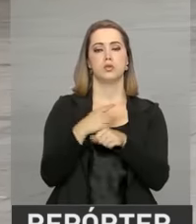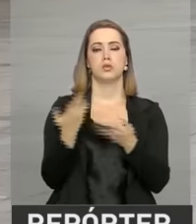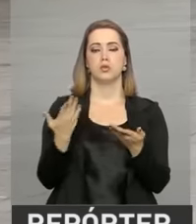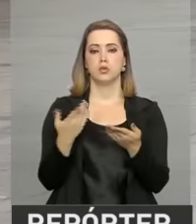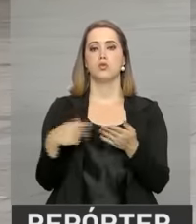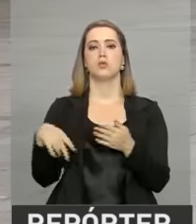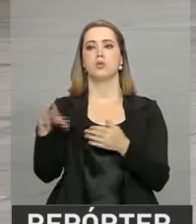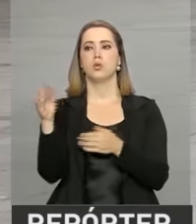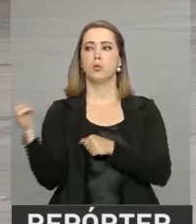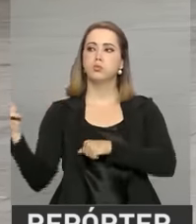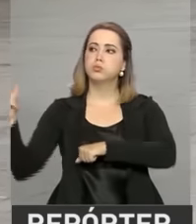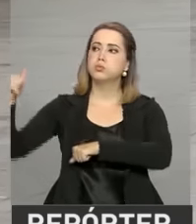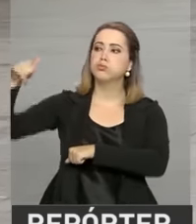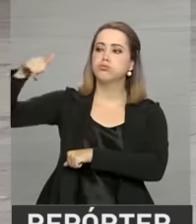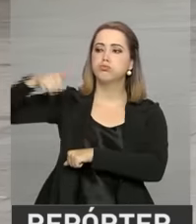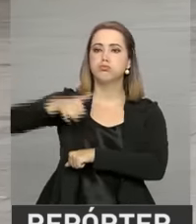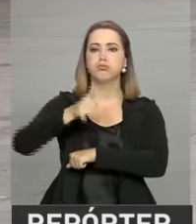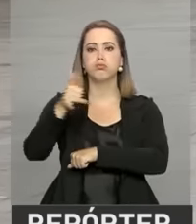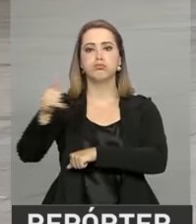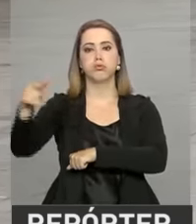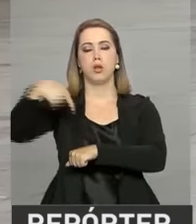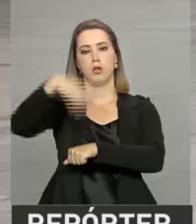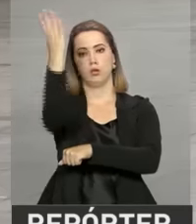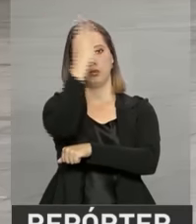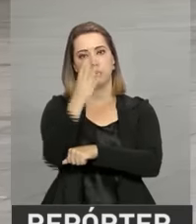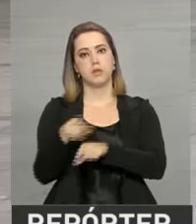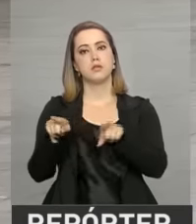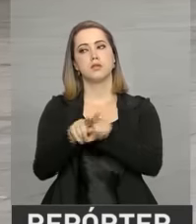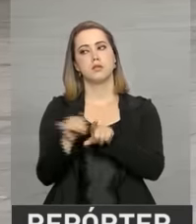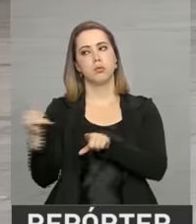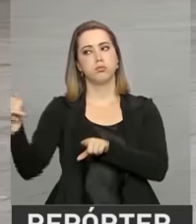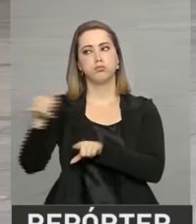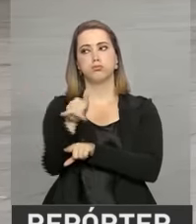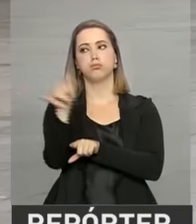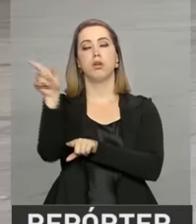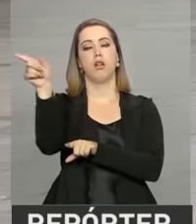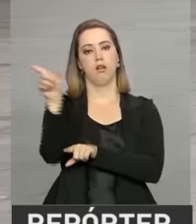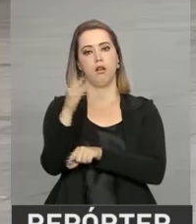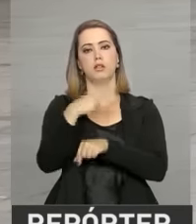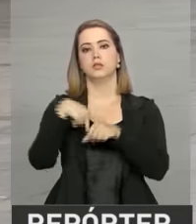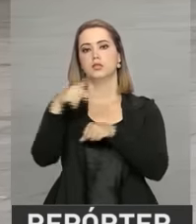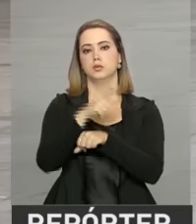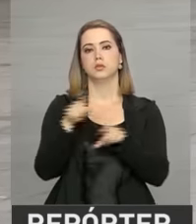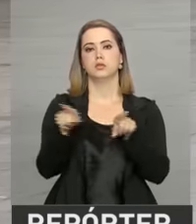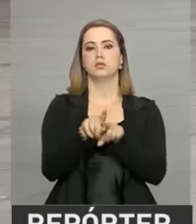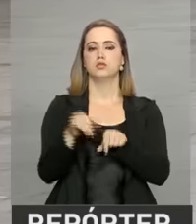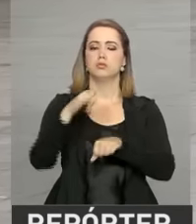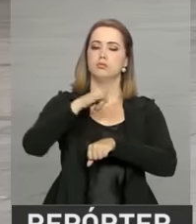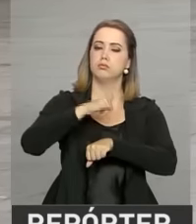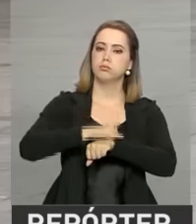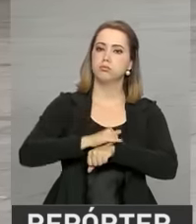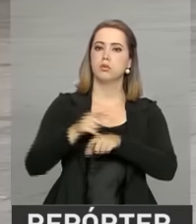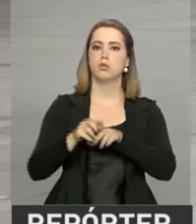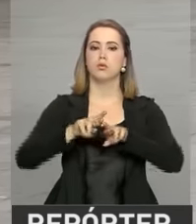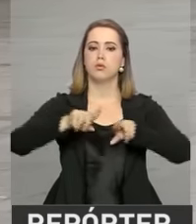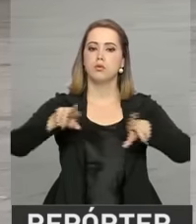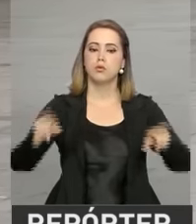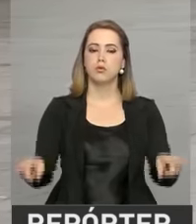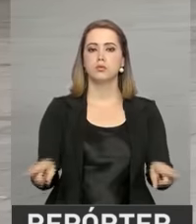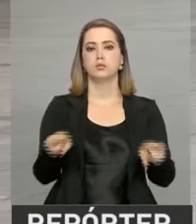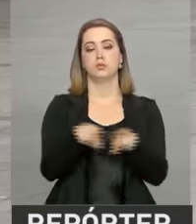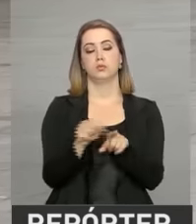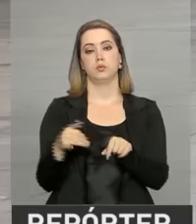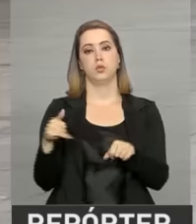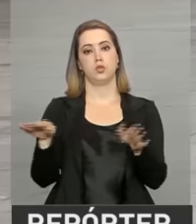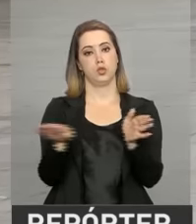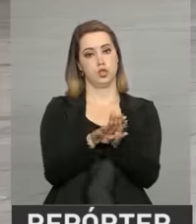os territórios um do outro e também de realizarem escalas e paradas, pousos para decolagens,